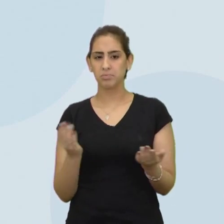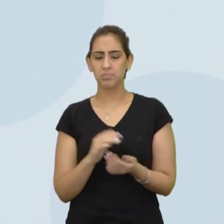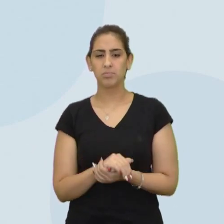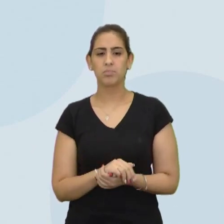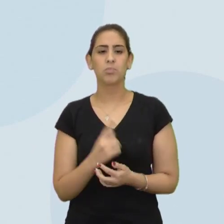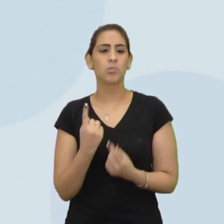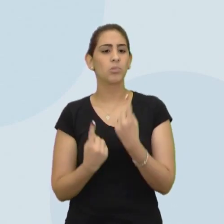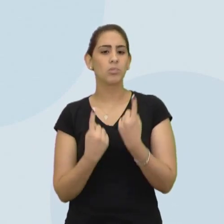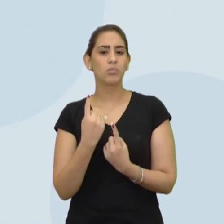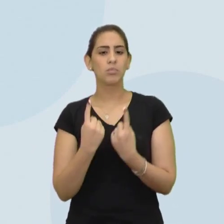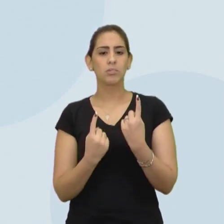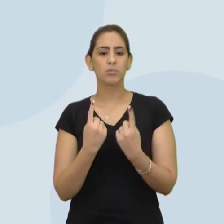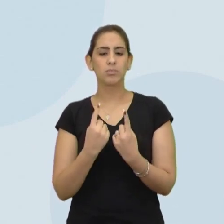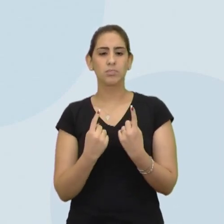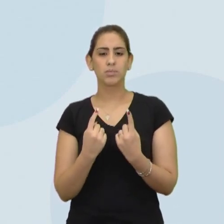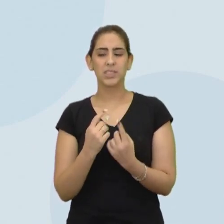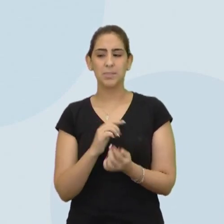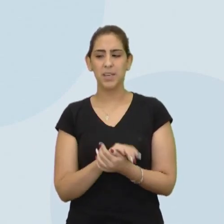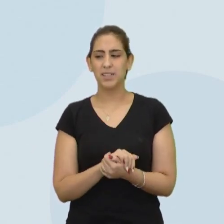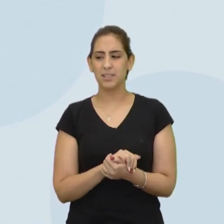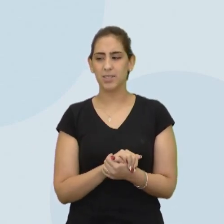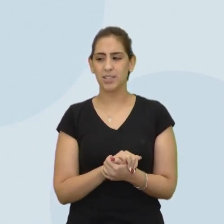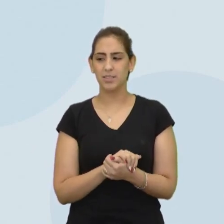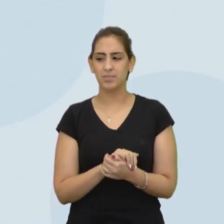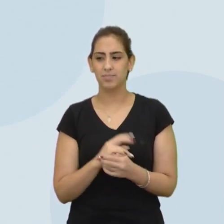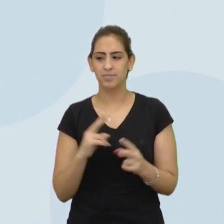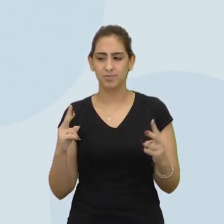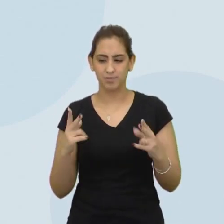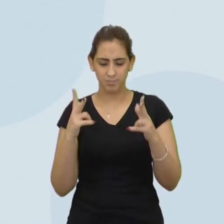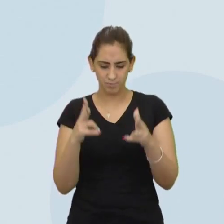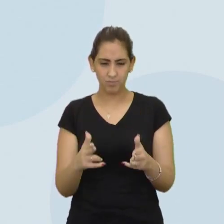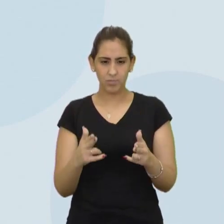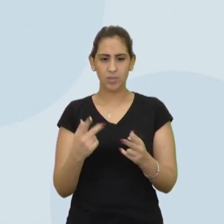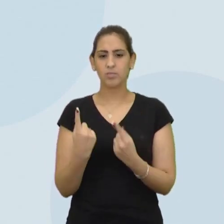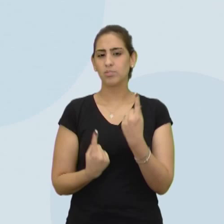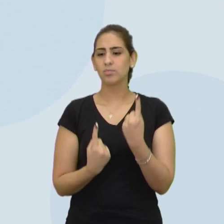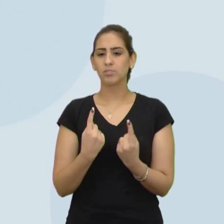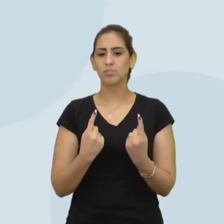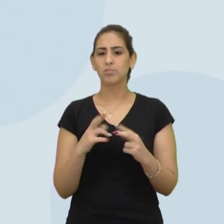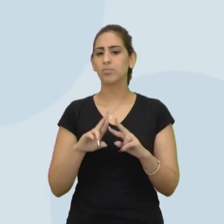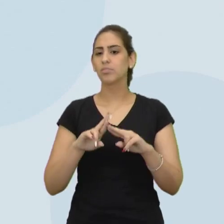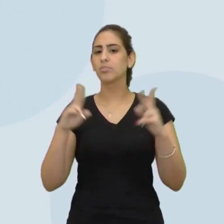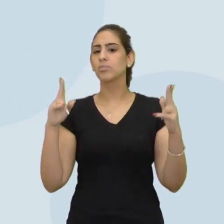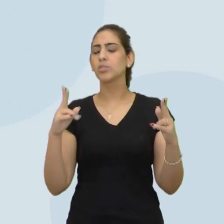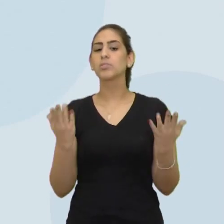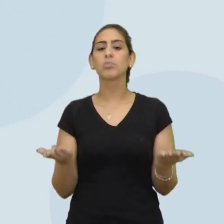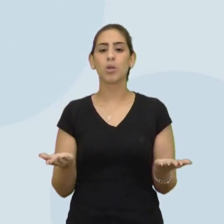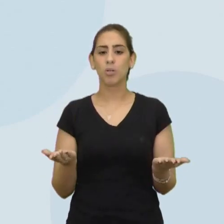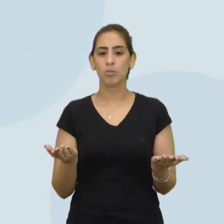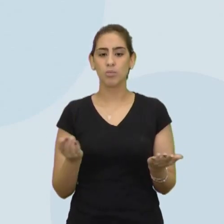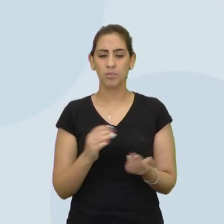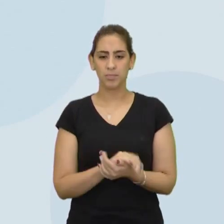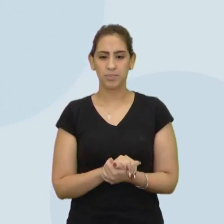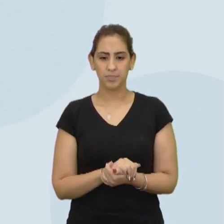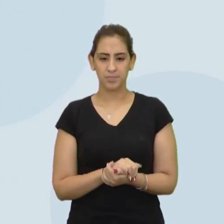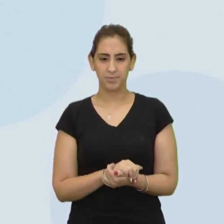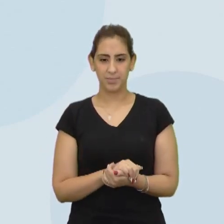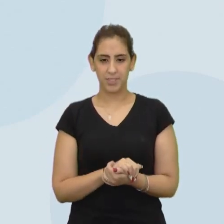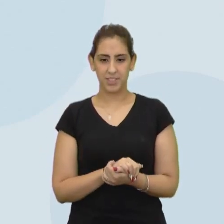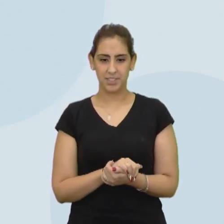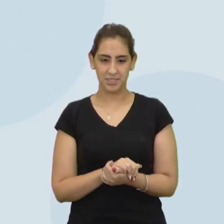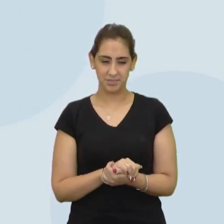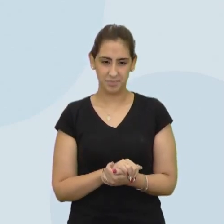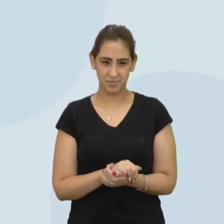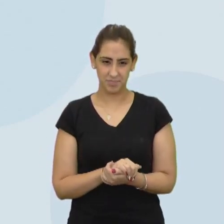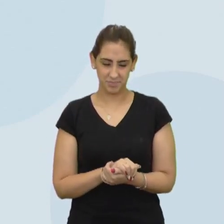Quais são suas semelhanças e suas diferenças? Eu coloquei esse homenzinho pensando porque ele parece um pouco Tintim.